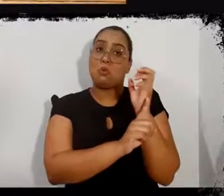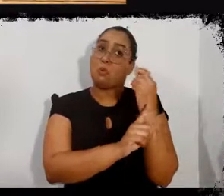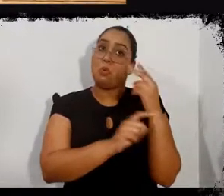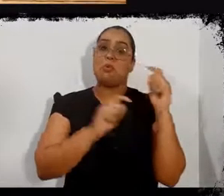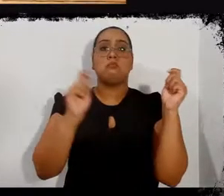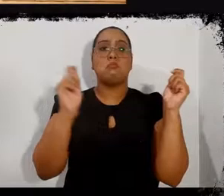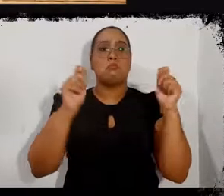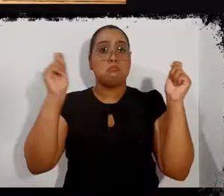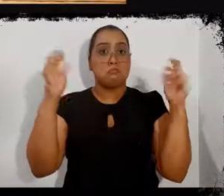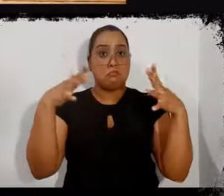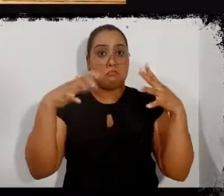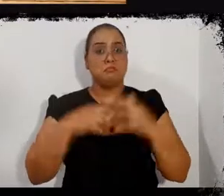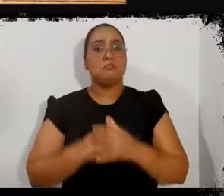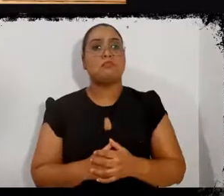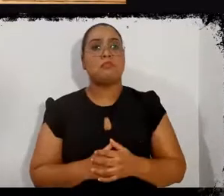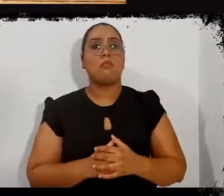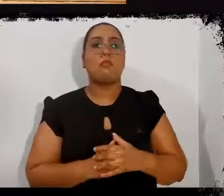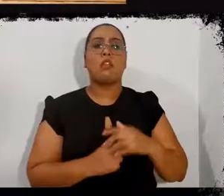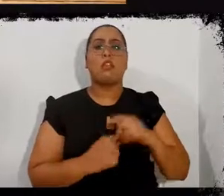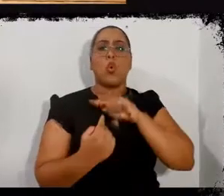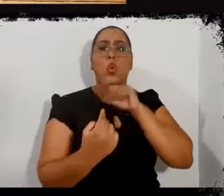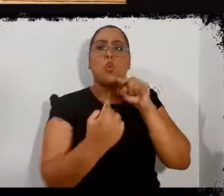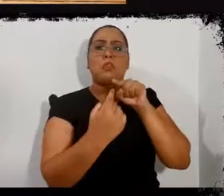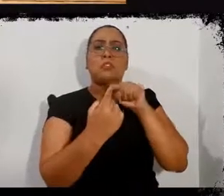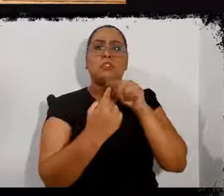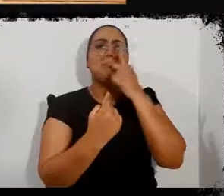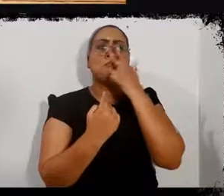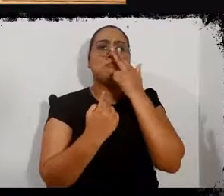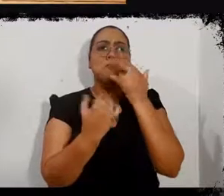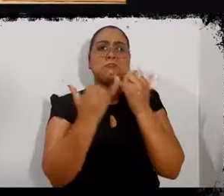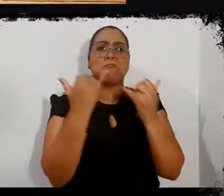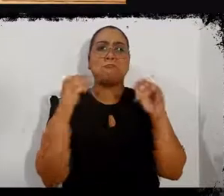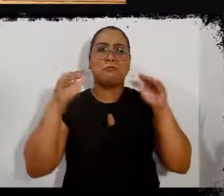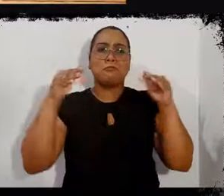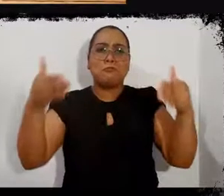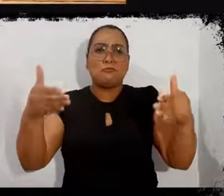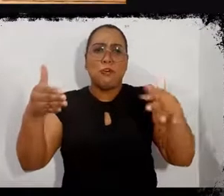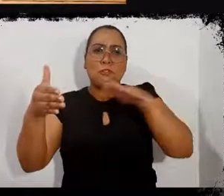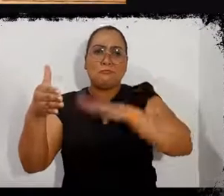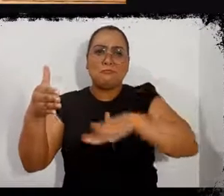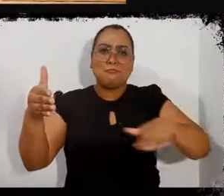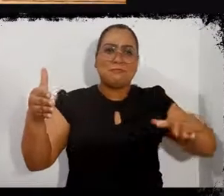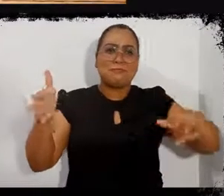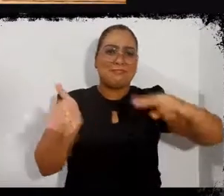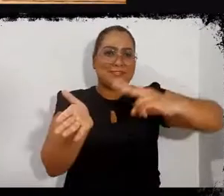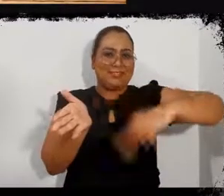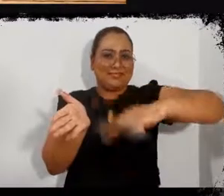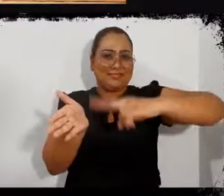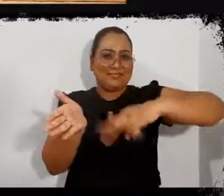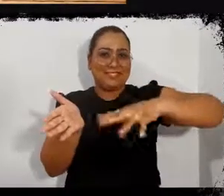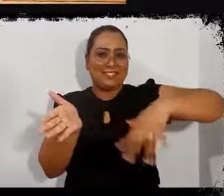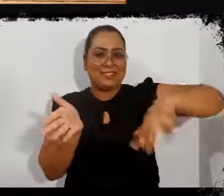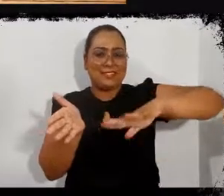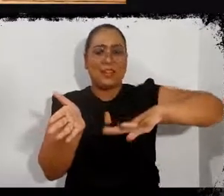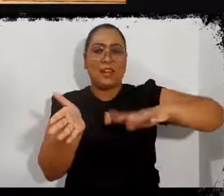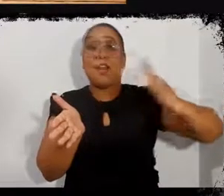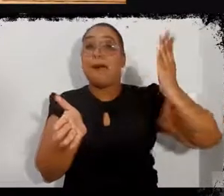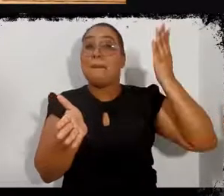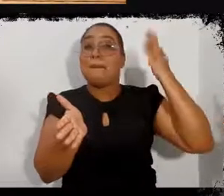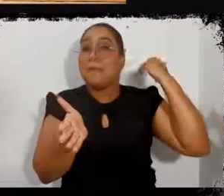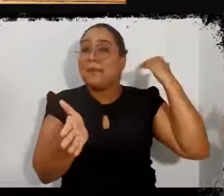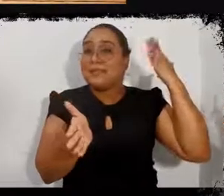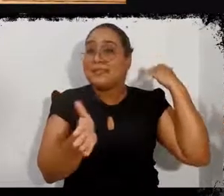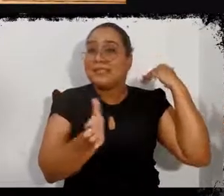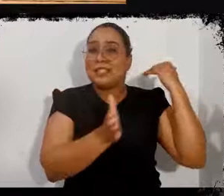parecem destinadas exclusivamente aos leitores infantis, em sua